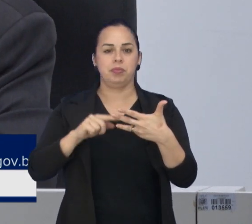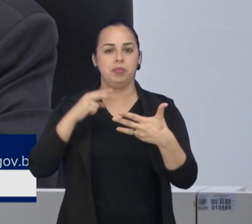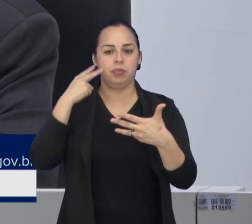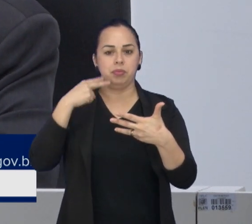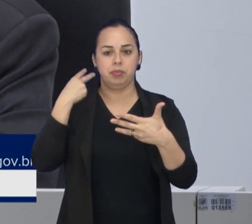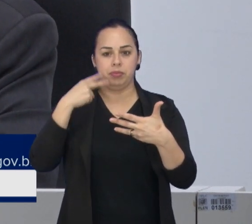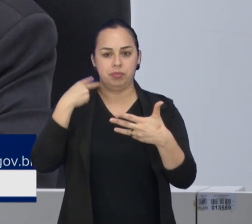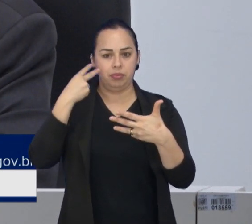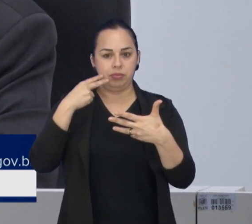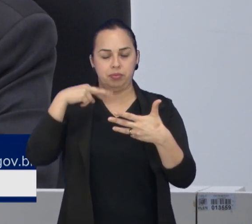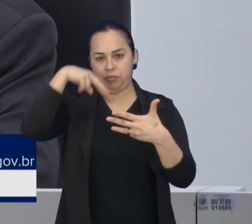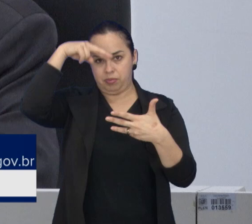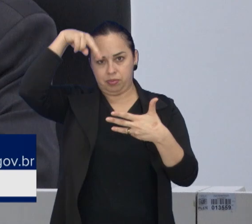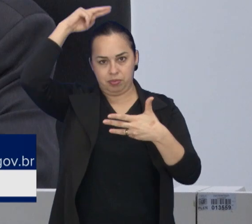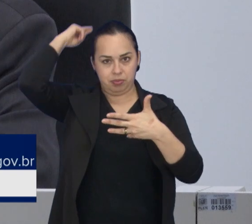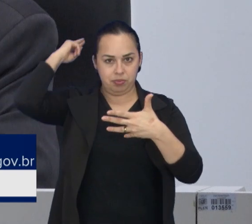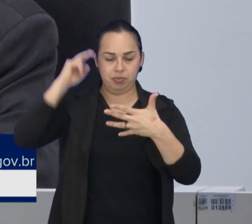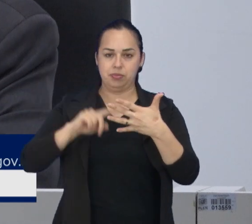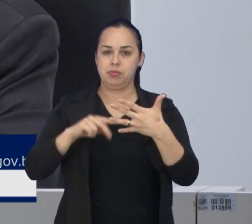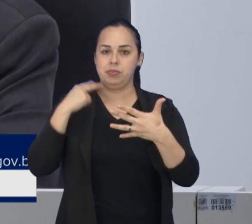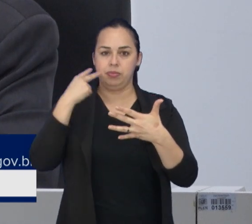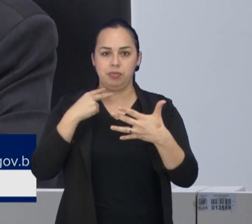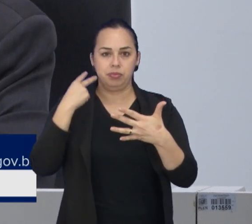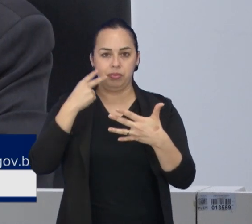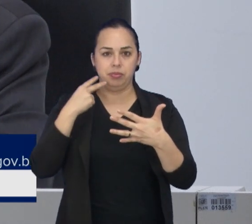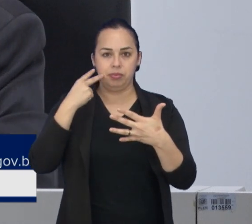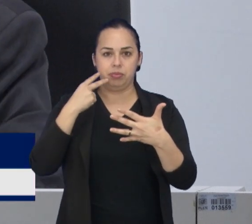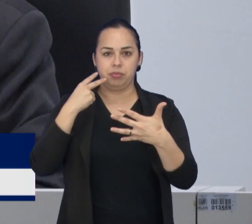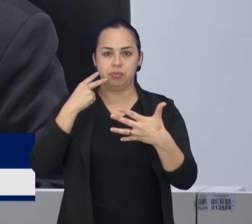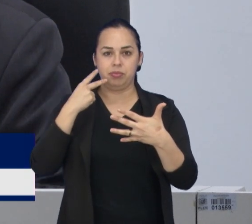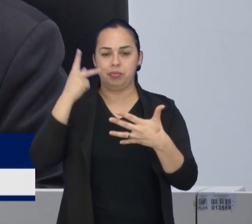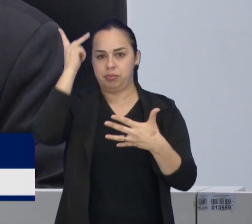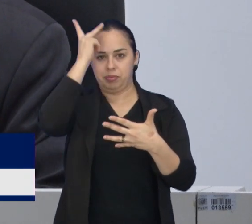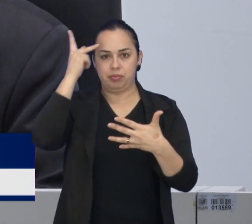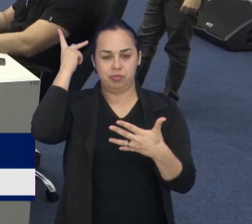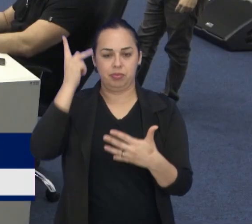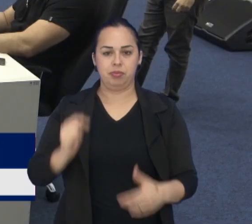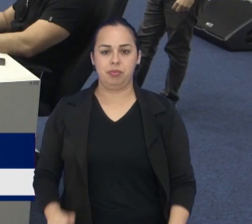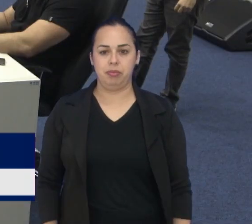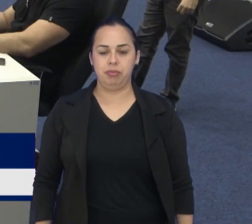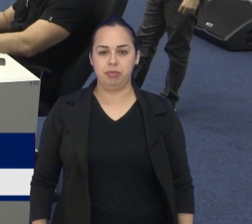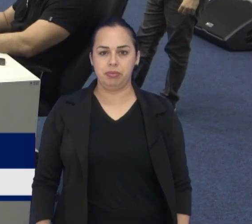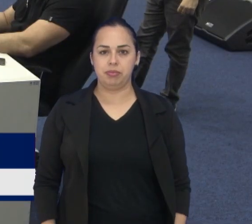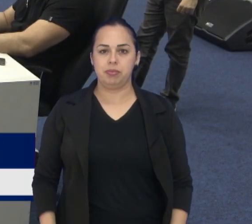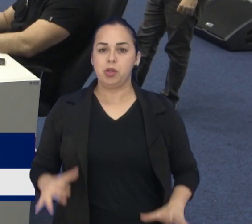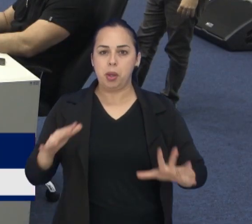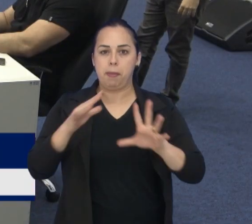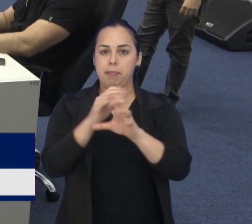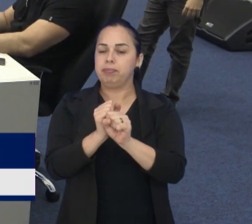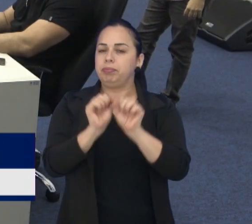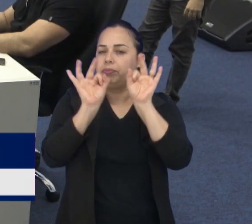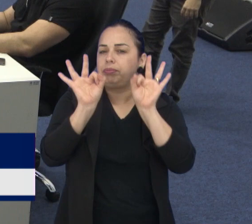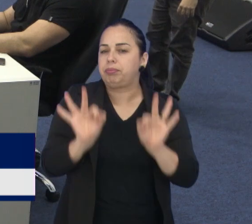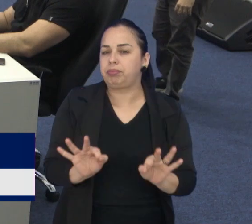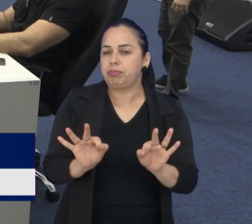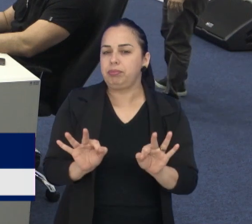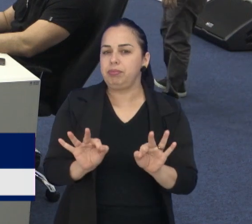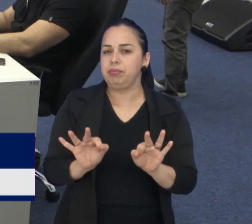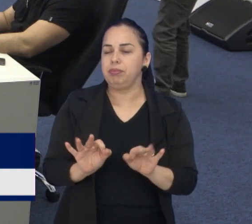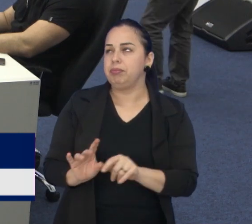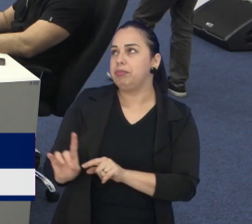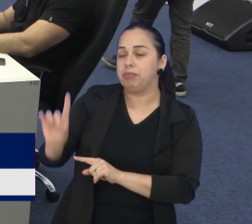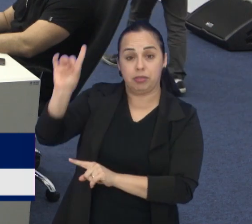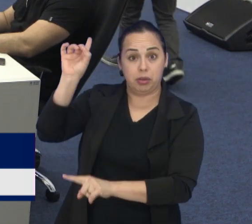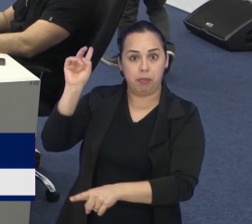vereador Robertinho da Padaria e vereador Fernando Petiti. Havendo número legal,